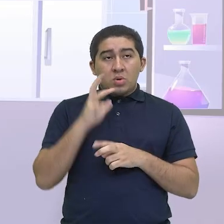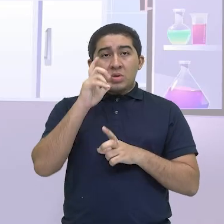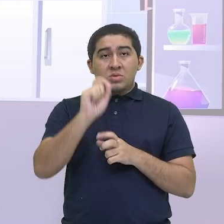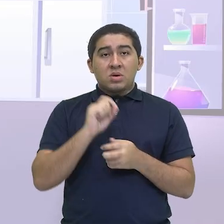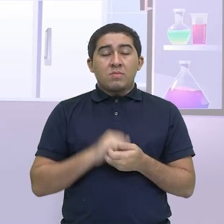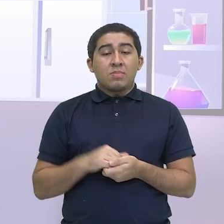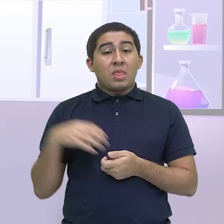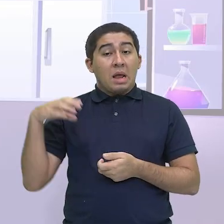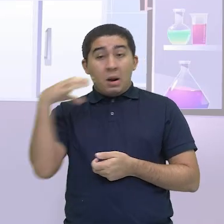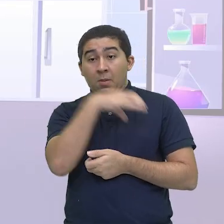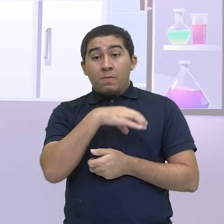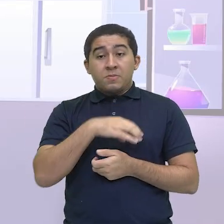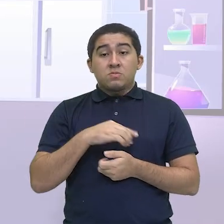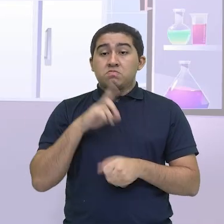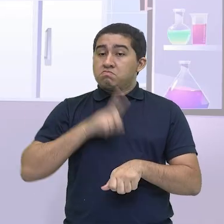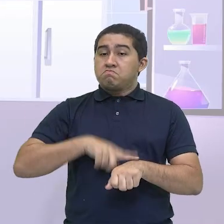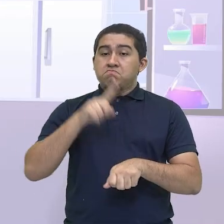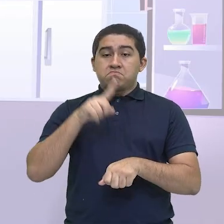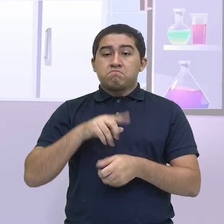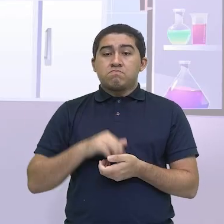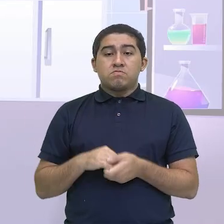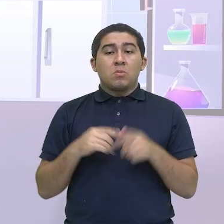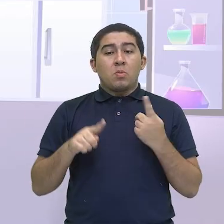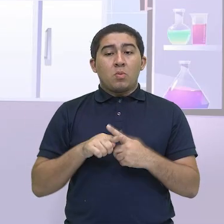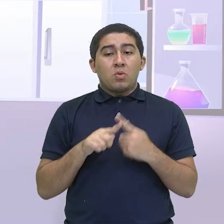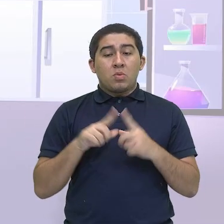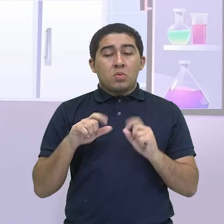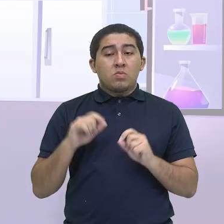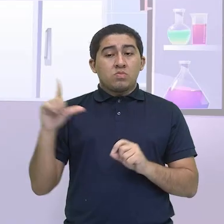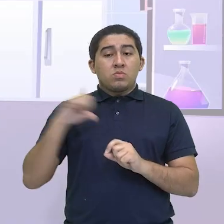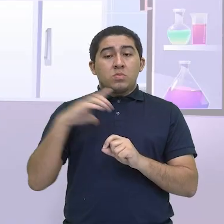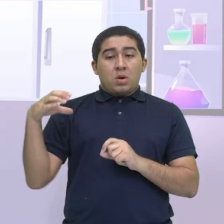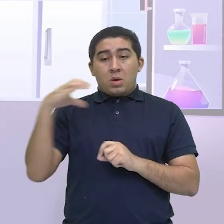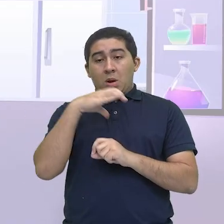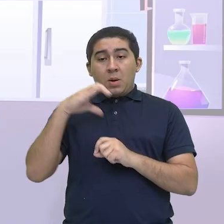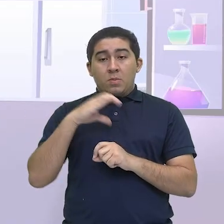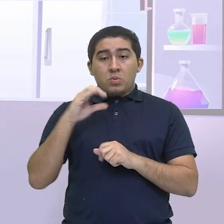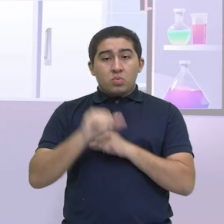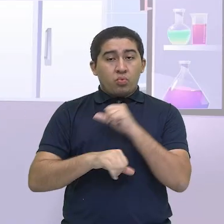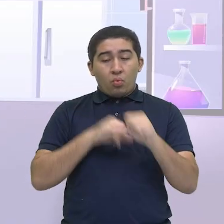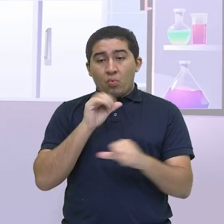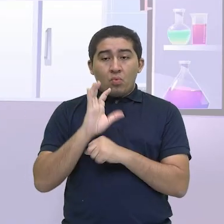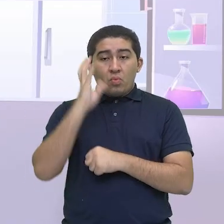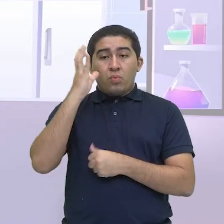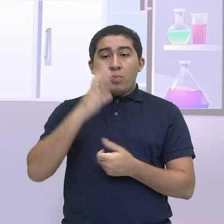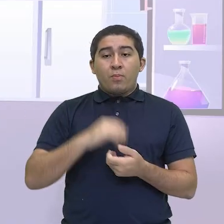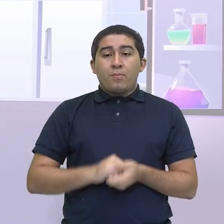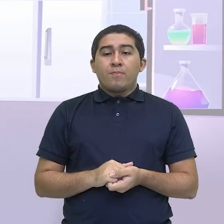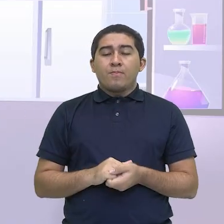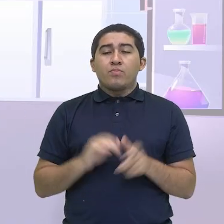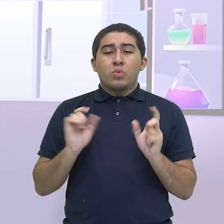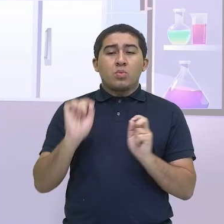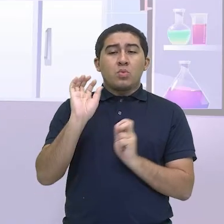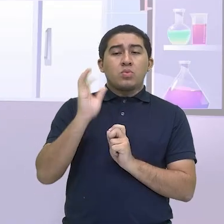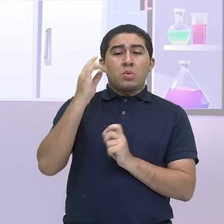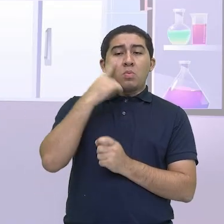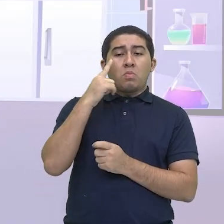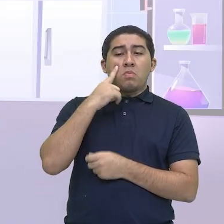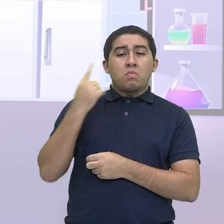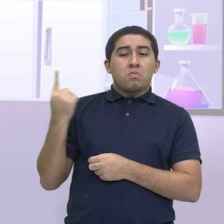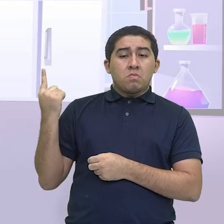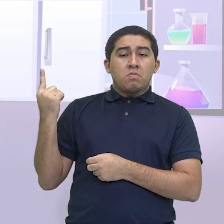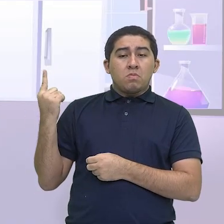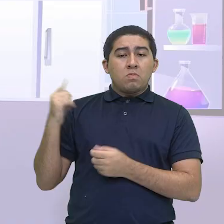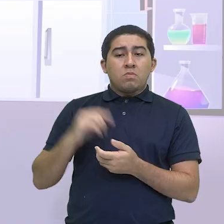com rapidez, né? Muito rápido, porque o catalisador acelera a reação química. O que aconteceu aí nessa